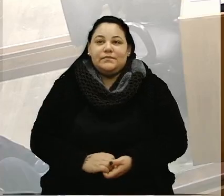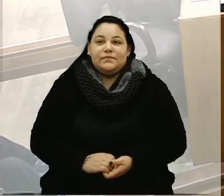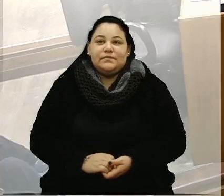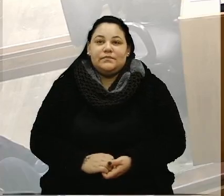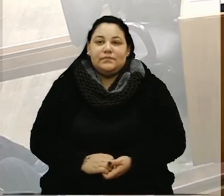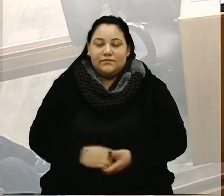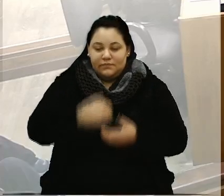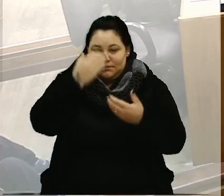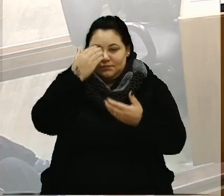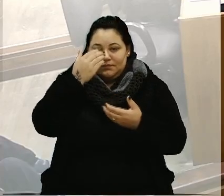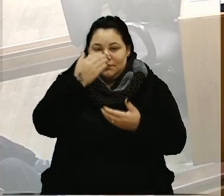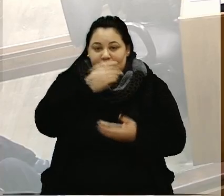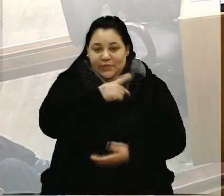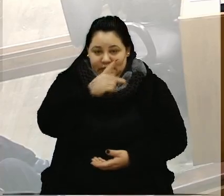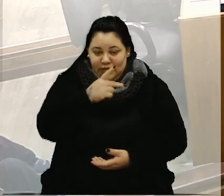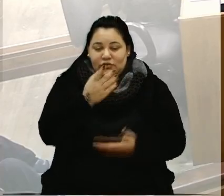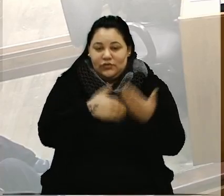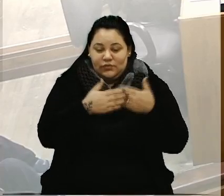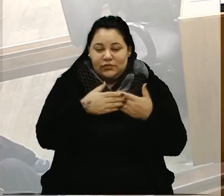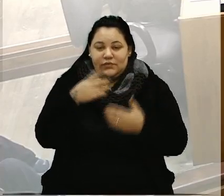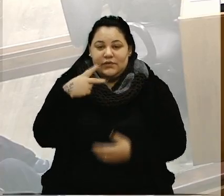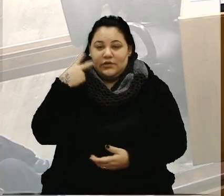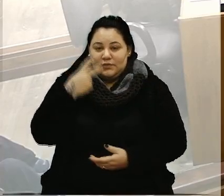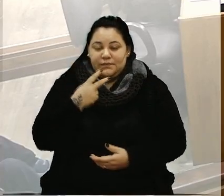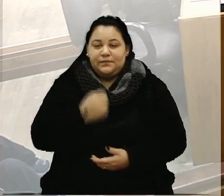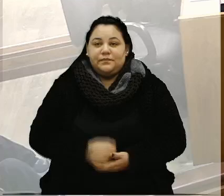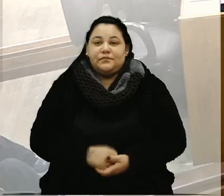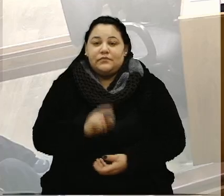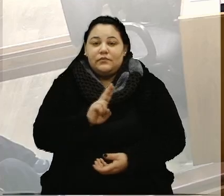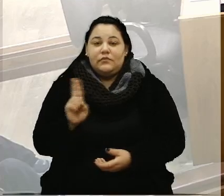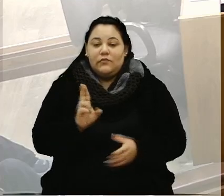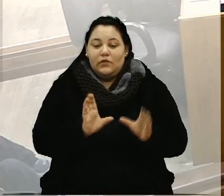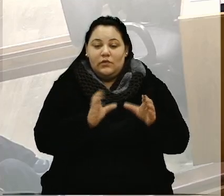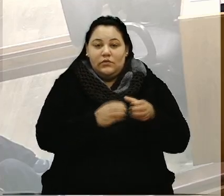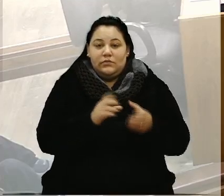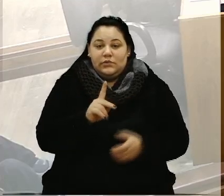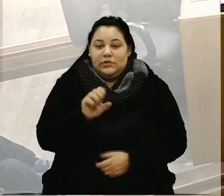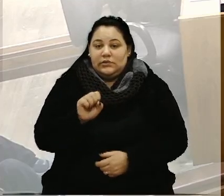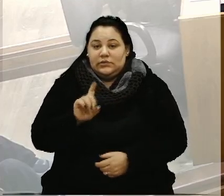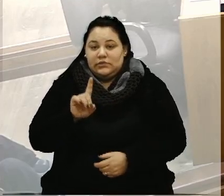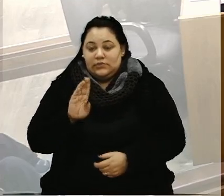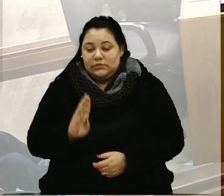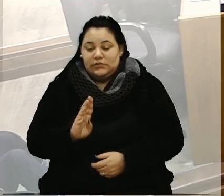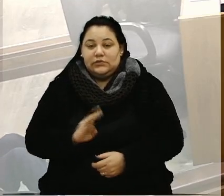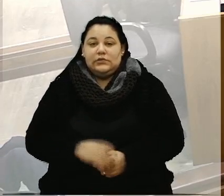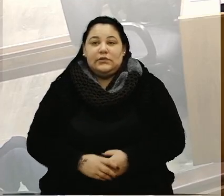Senhora Presidente, caros colegas vereadores, em nome da bancada do PSDB,